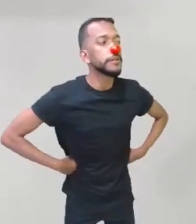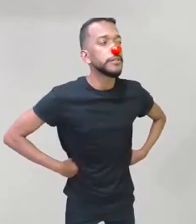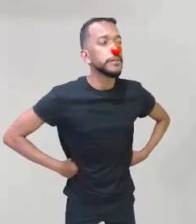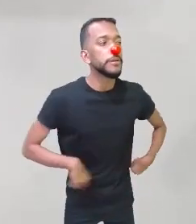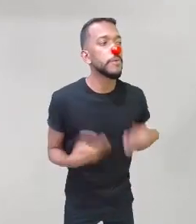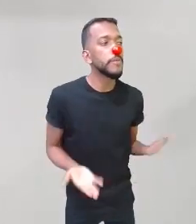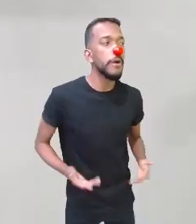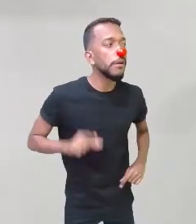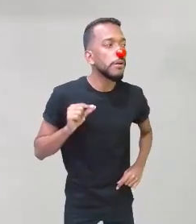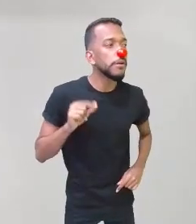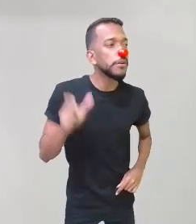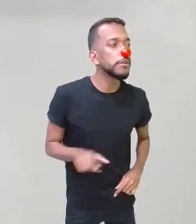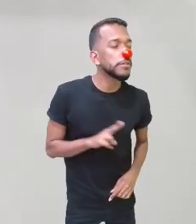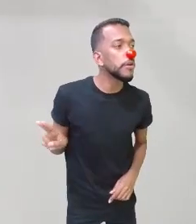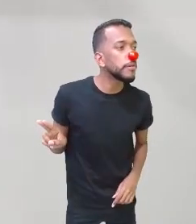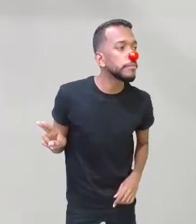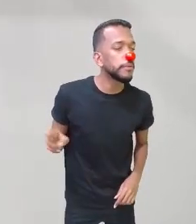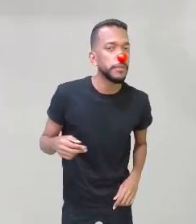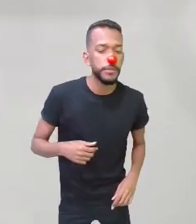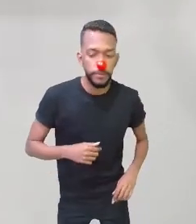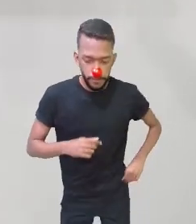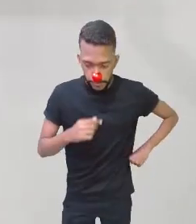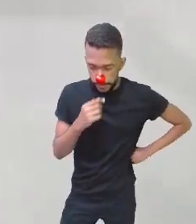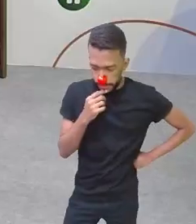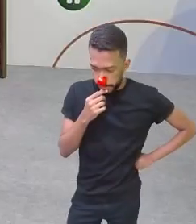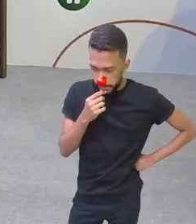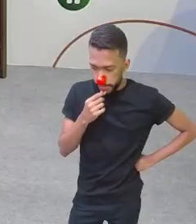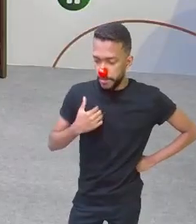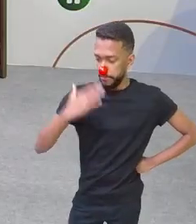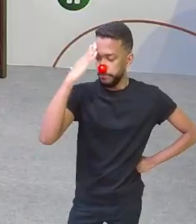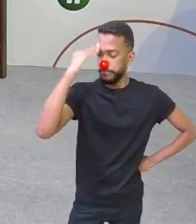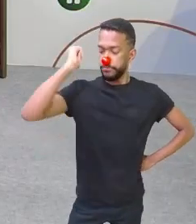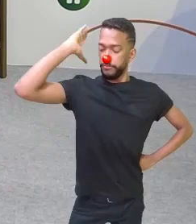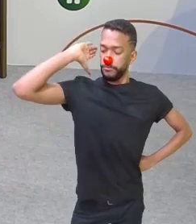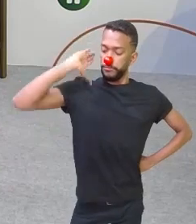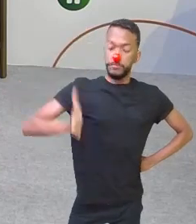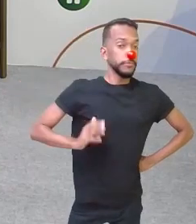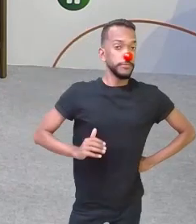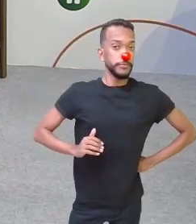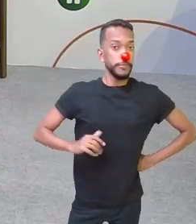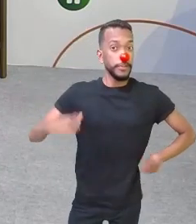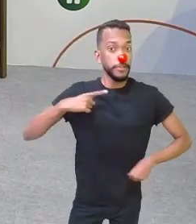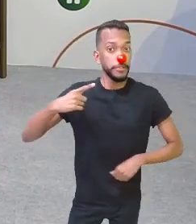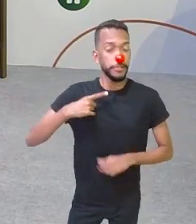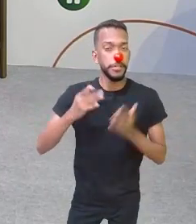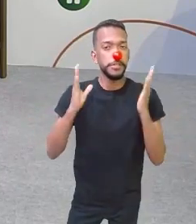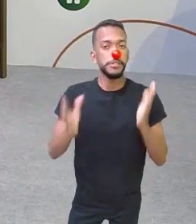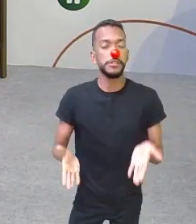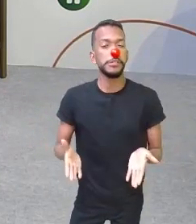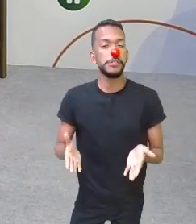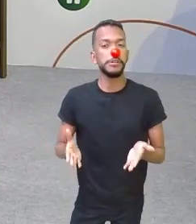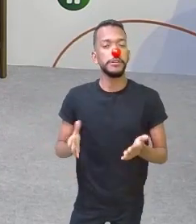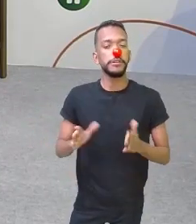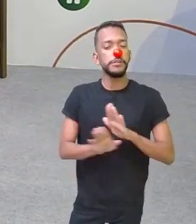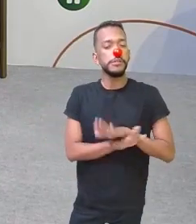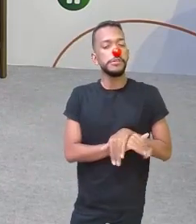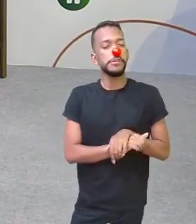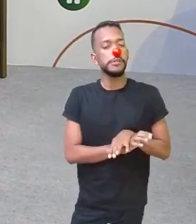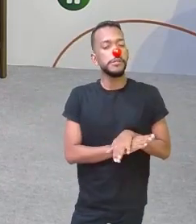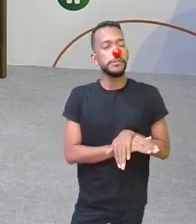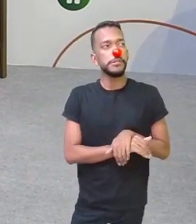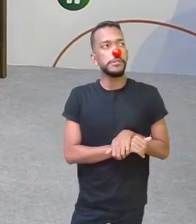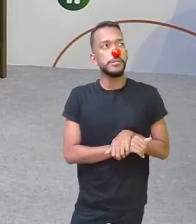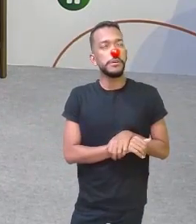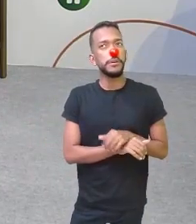Matraqueado, quem é? Eu sei demais. Essa lenda, né? Daquela... É uma sereia, né?